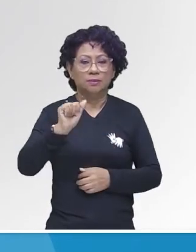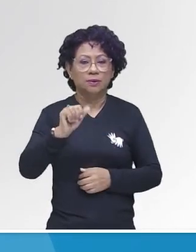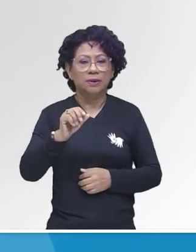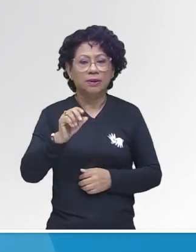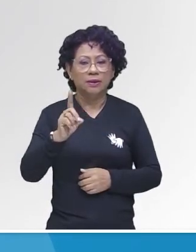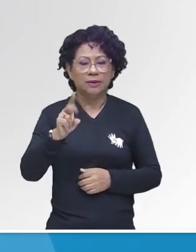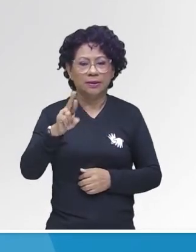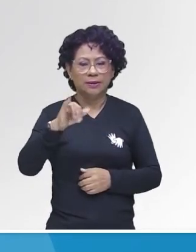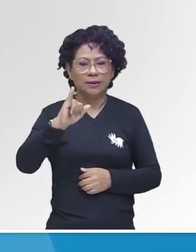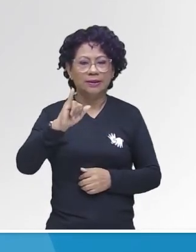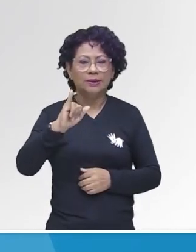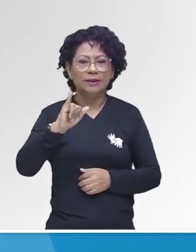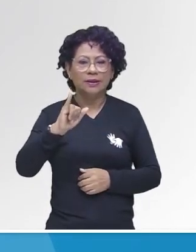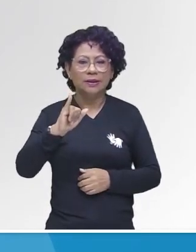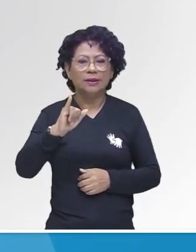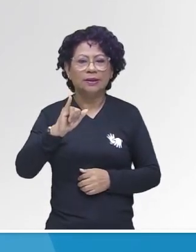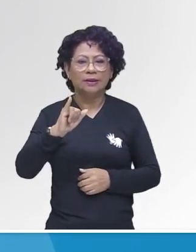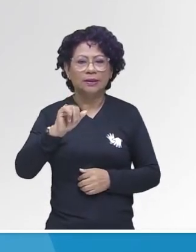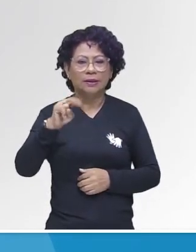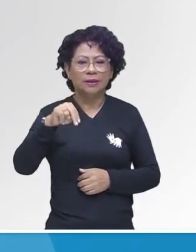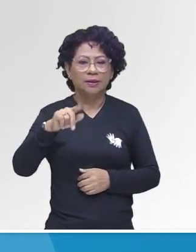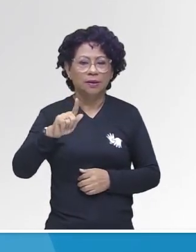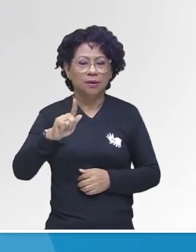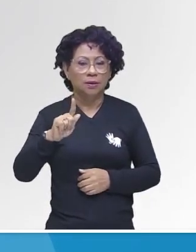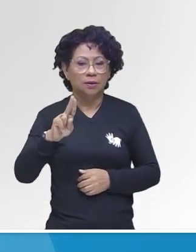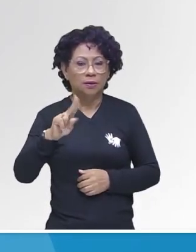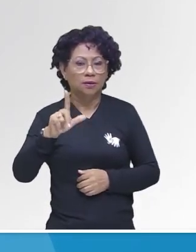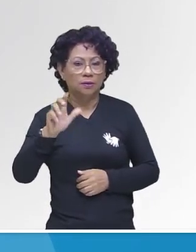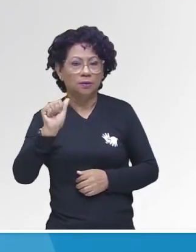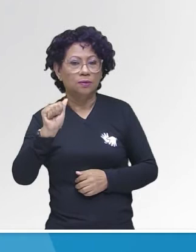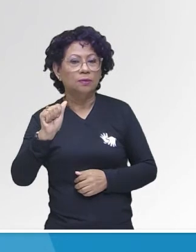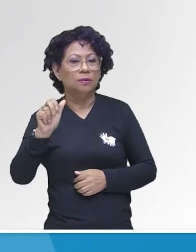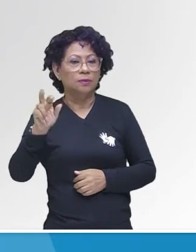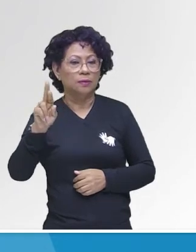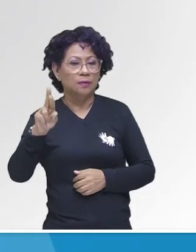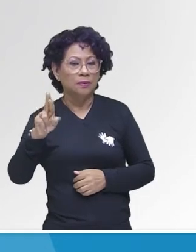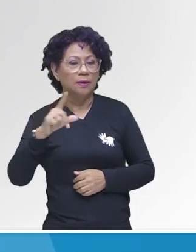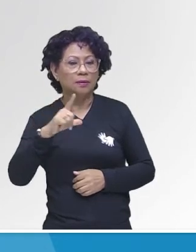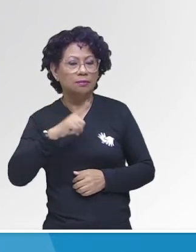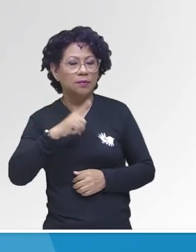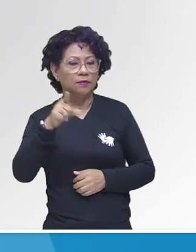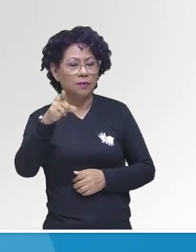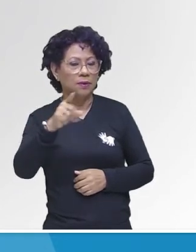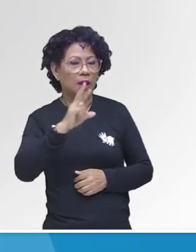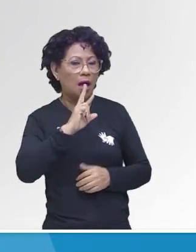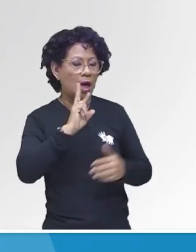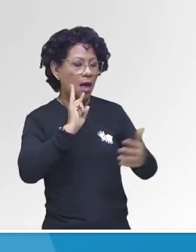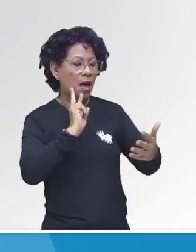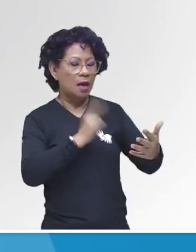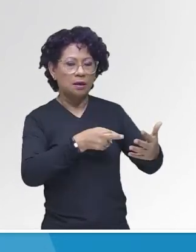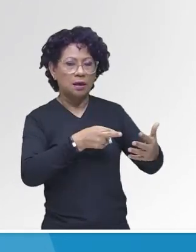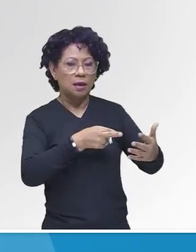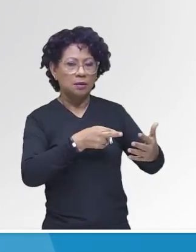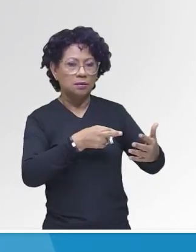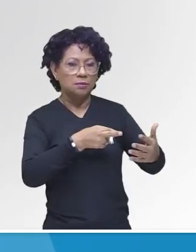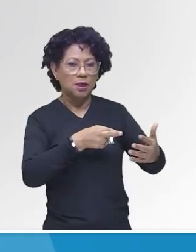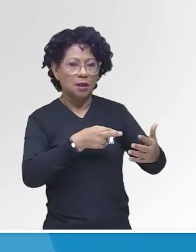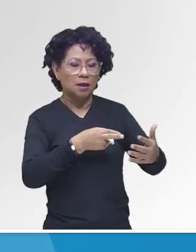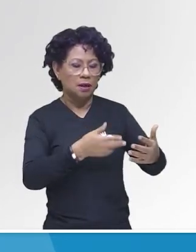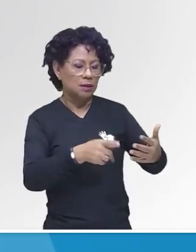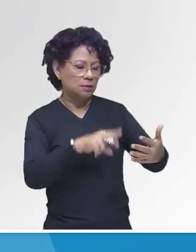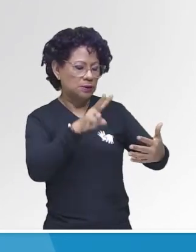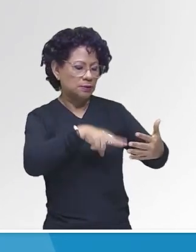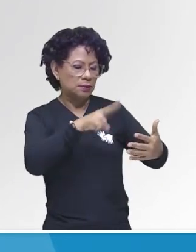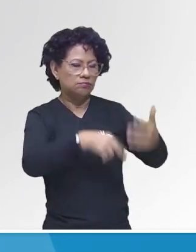uma pirâmide tradicional, né, vamos dizer assim. Ela tem a base quadrada, temos ali os